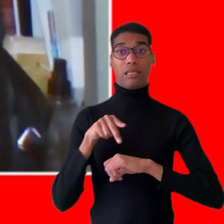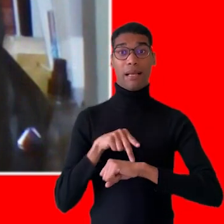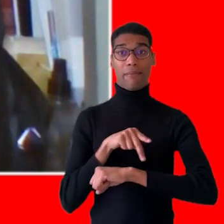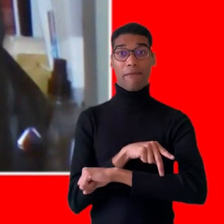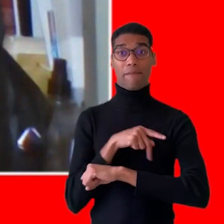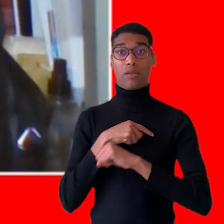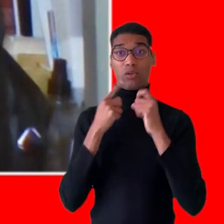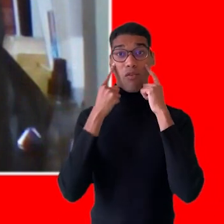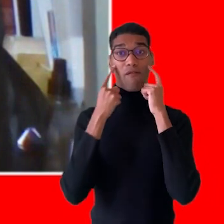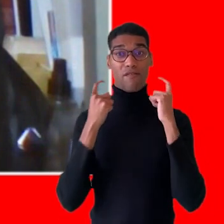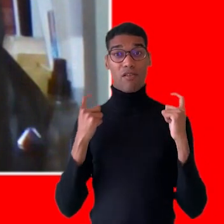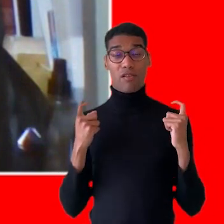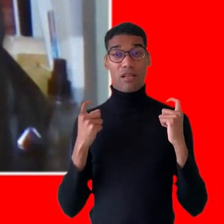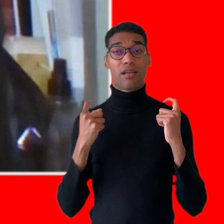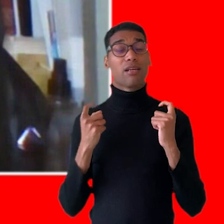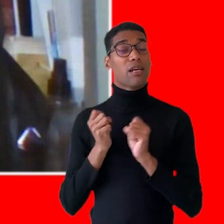violência